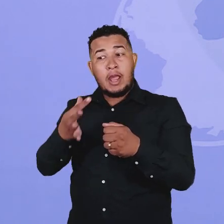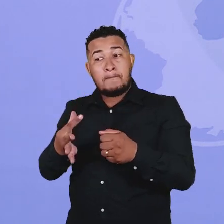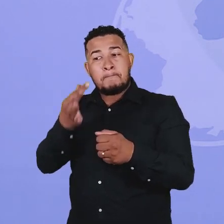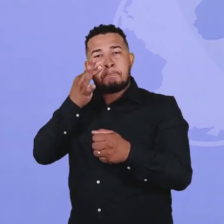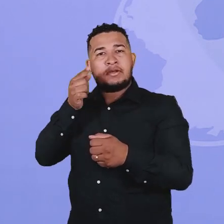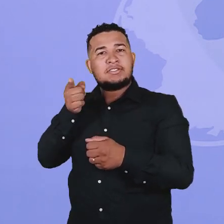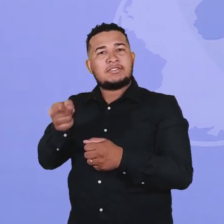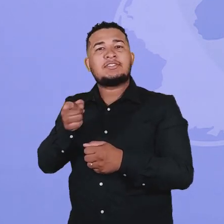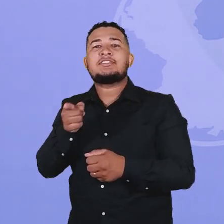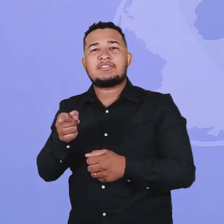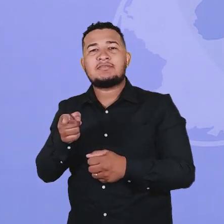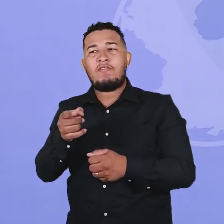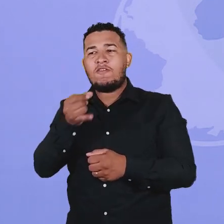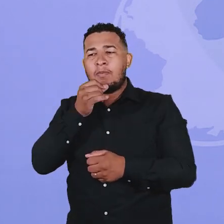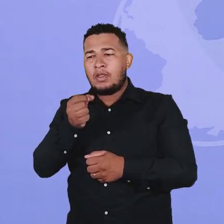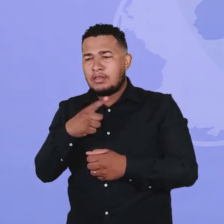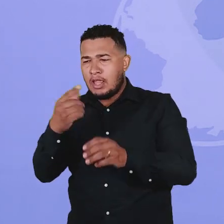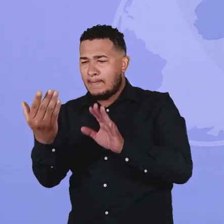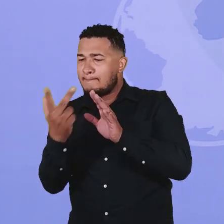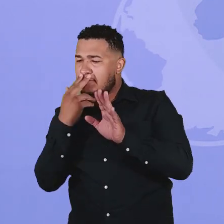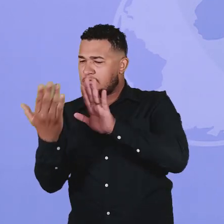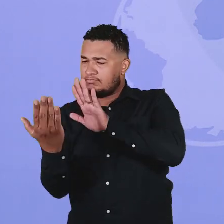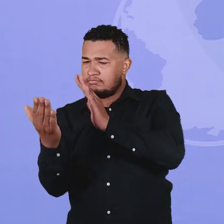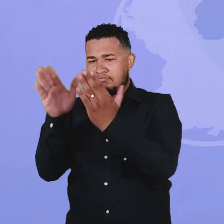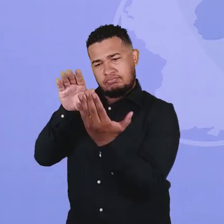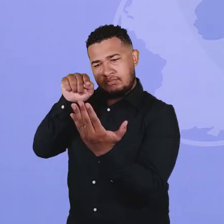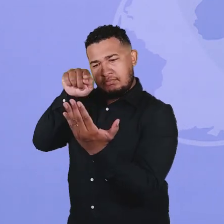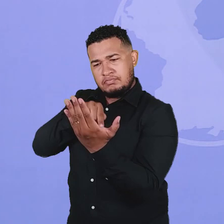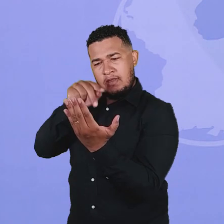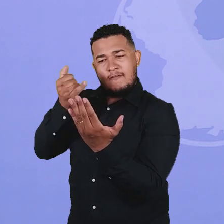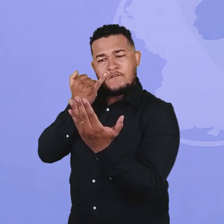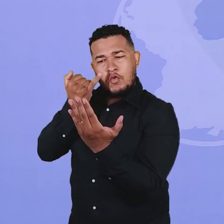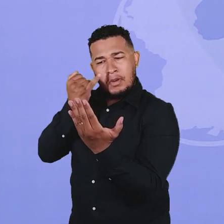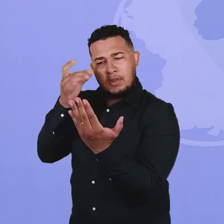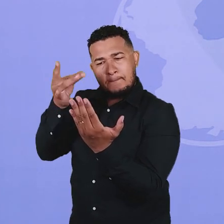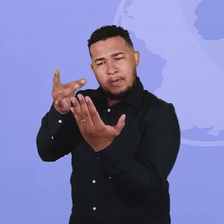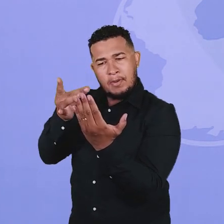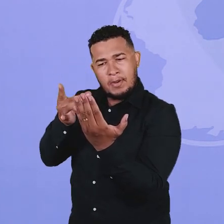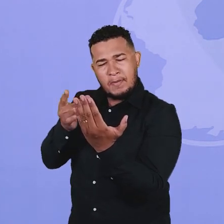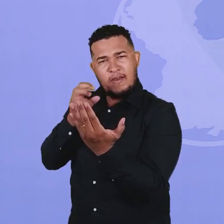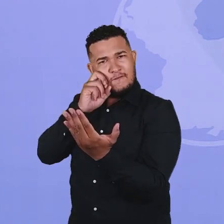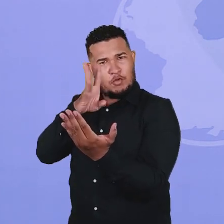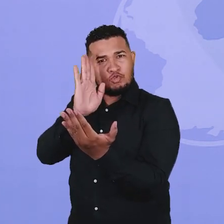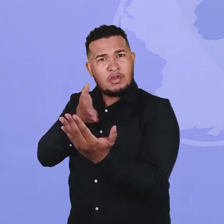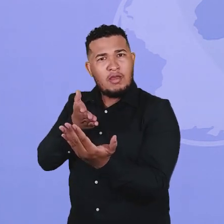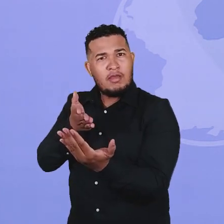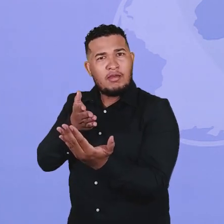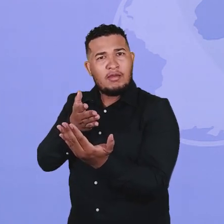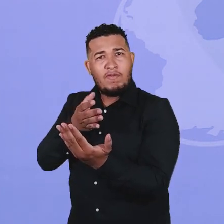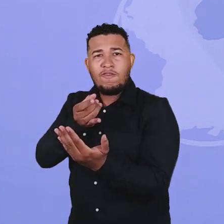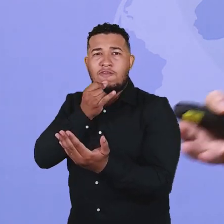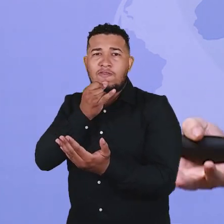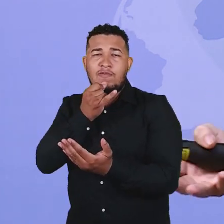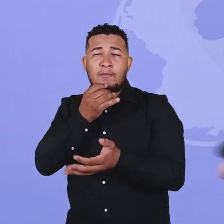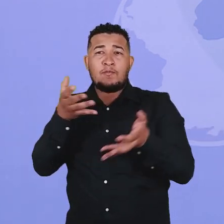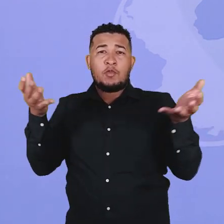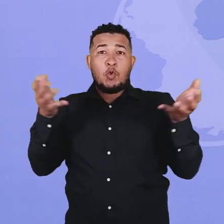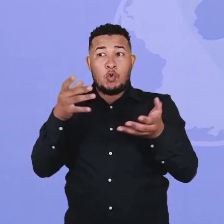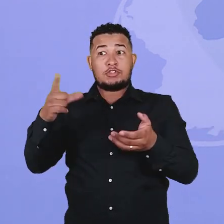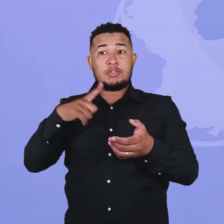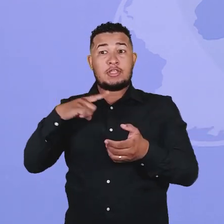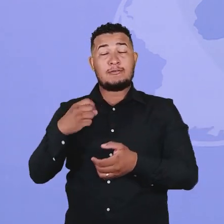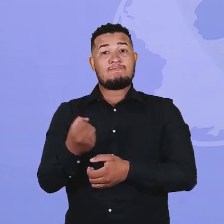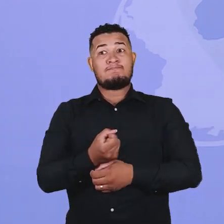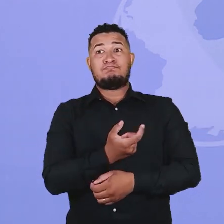já observou o valor nutritivo dos alimentos que você está consumindo? Será que essas informações que hoje nós estamos